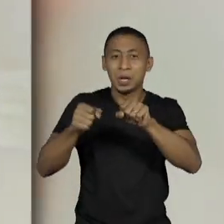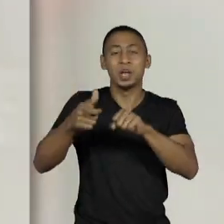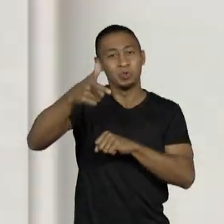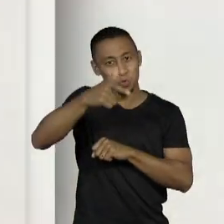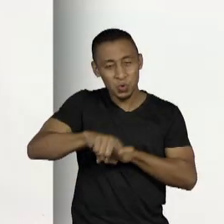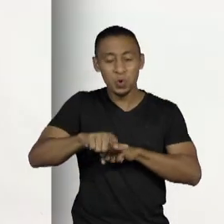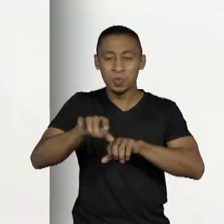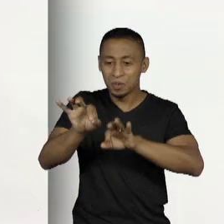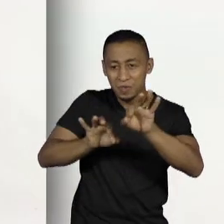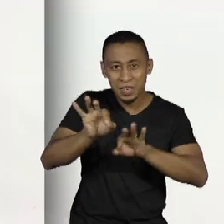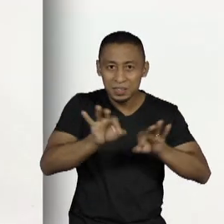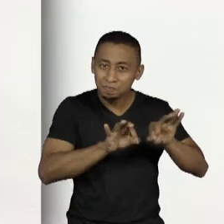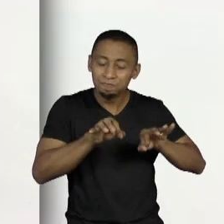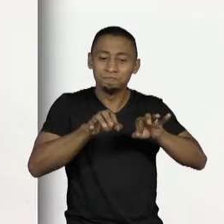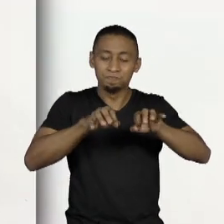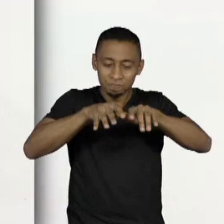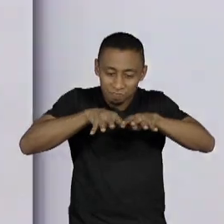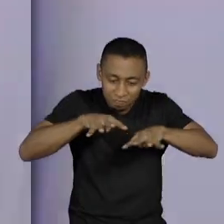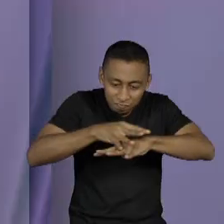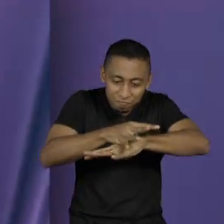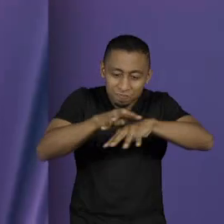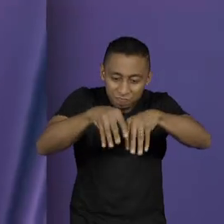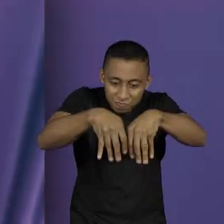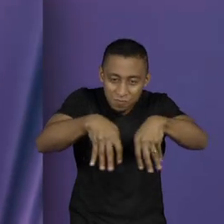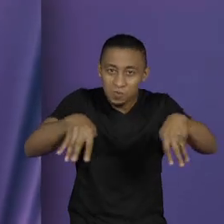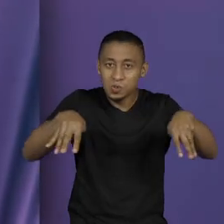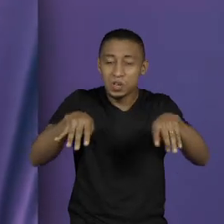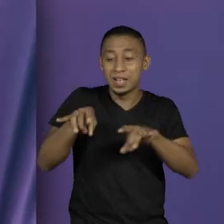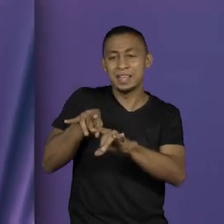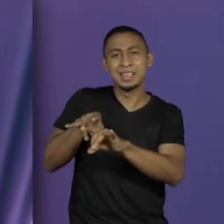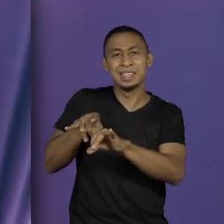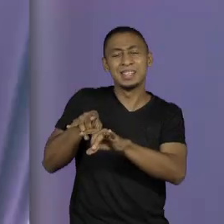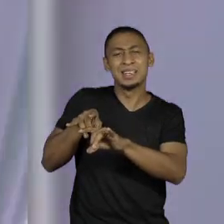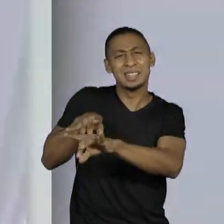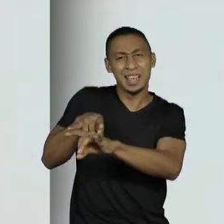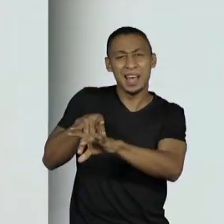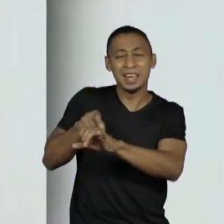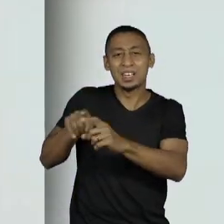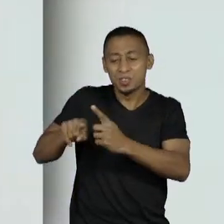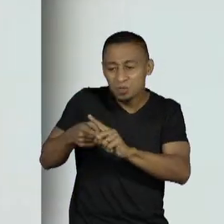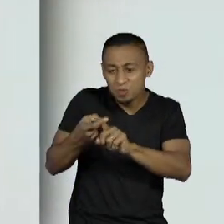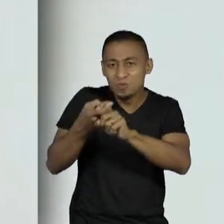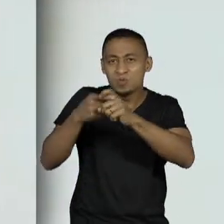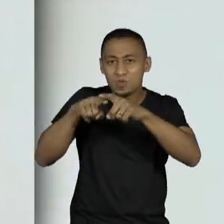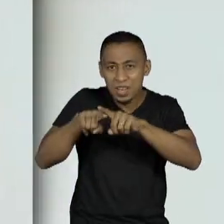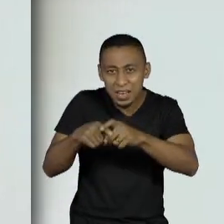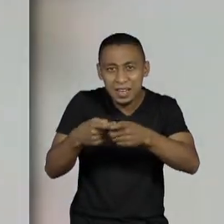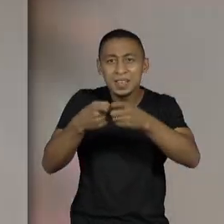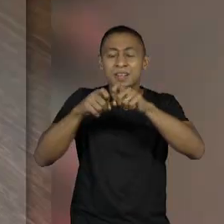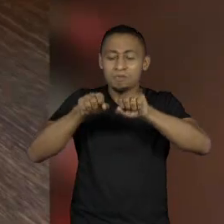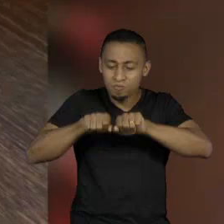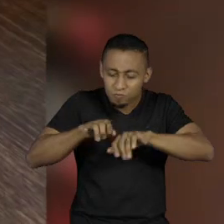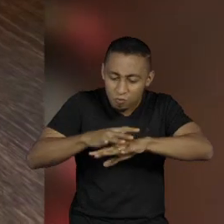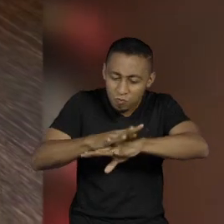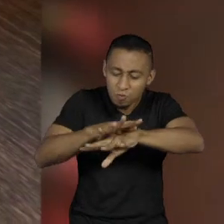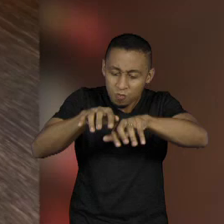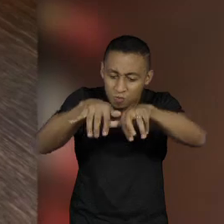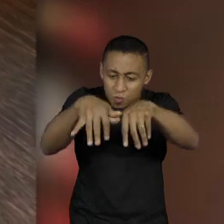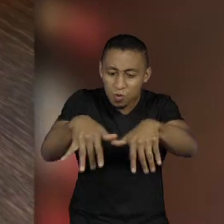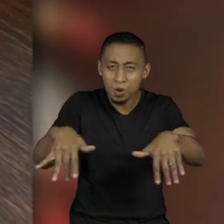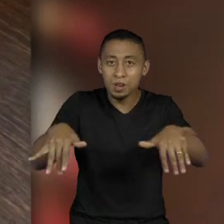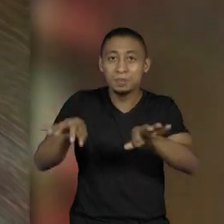malha ser trabalhado com técnicas de crochê, de macramê, para poder fazer